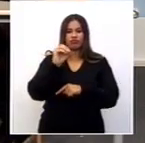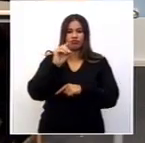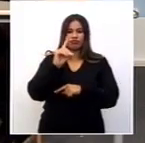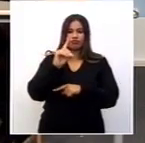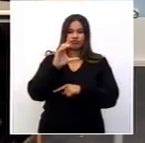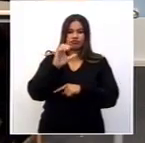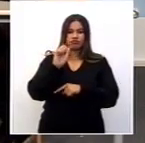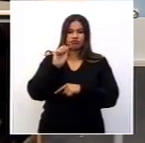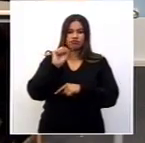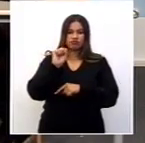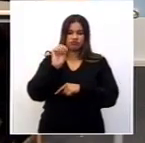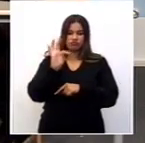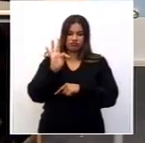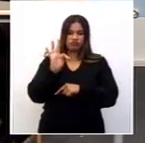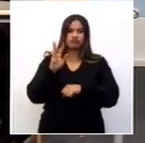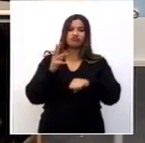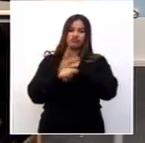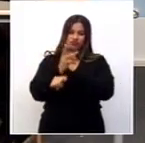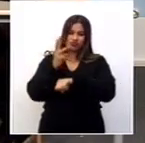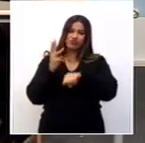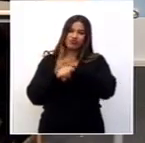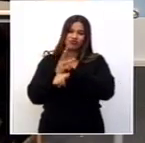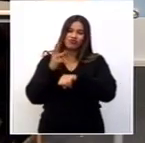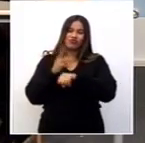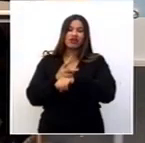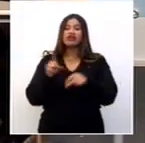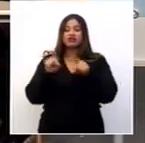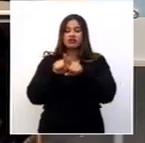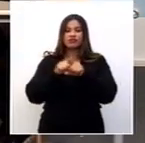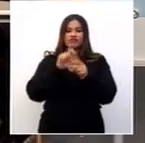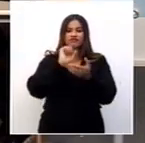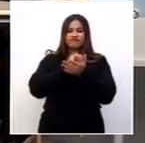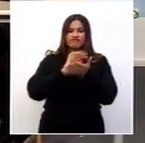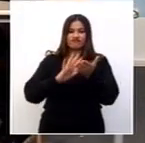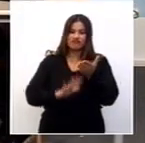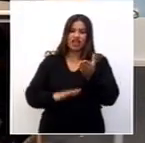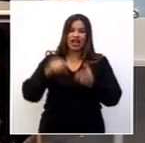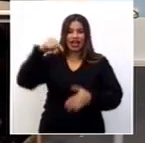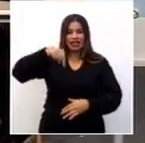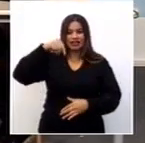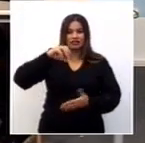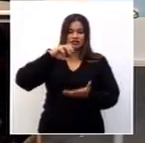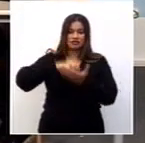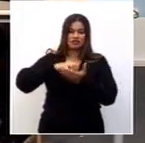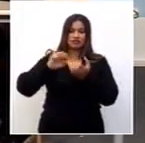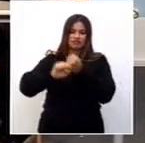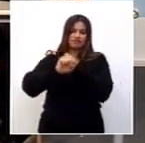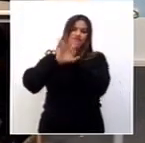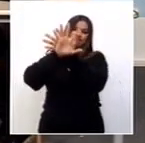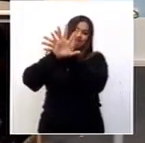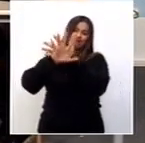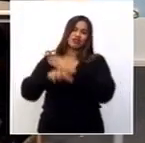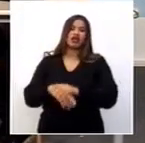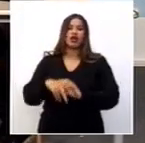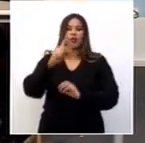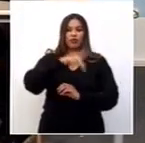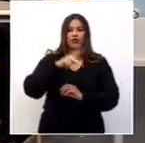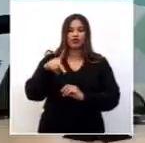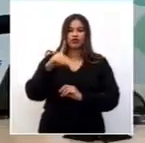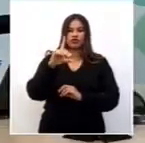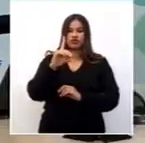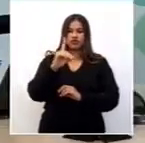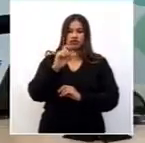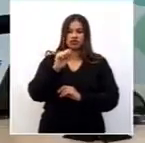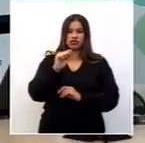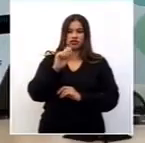as respostas de atividades, inclusive pelo Centro de Mídias. A professora Daniela falou que pede produções